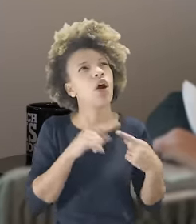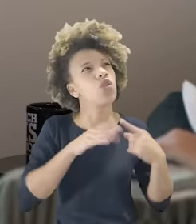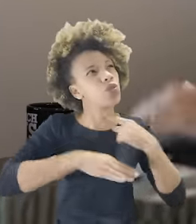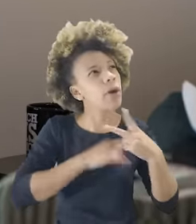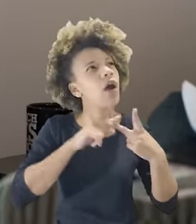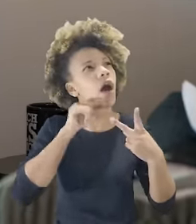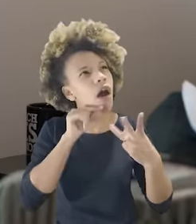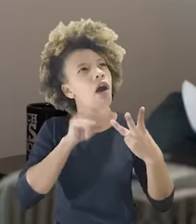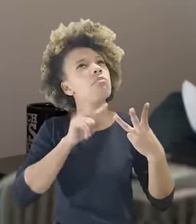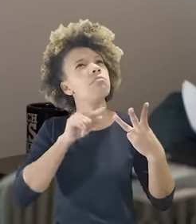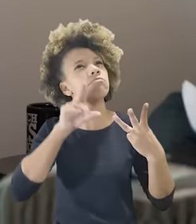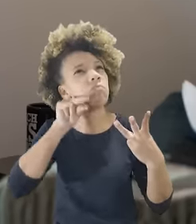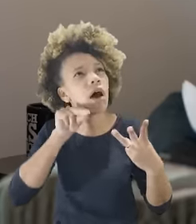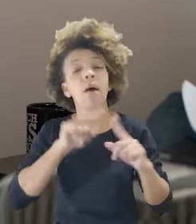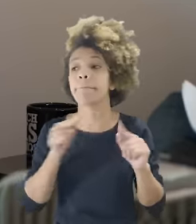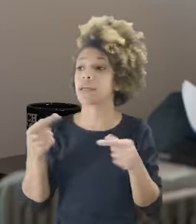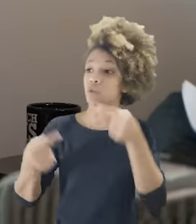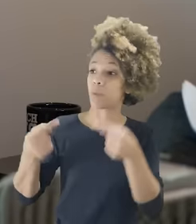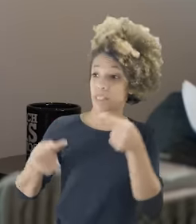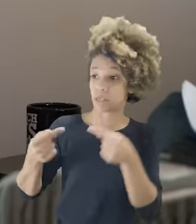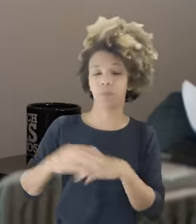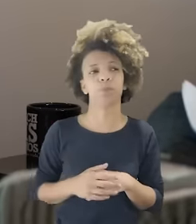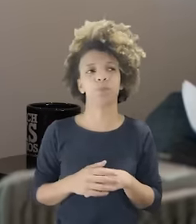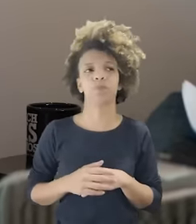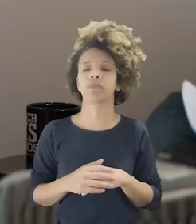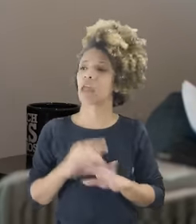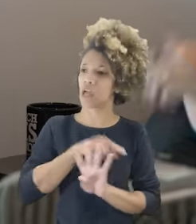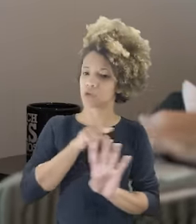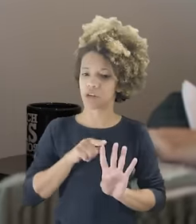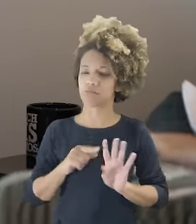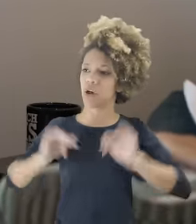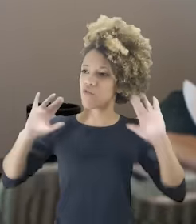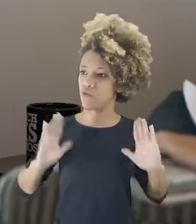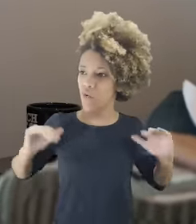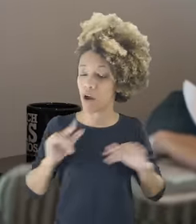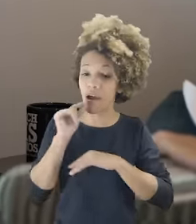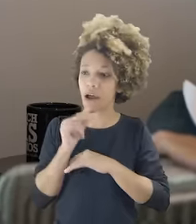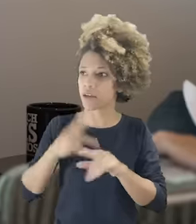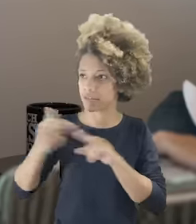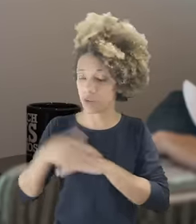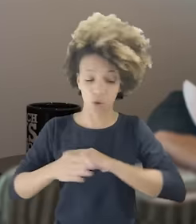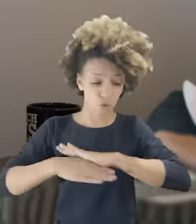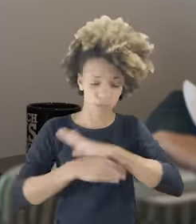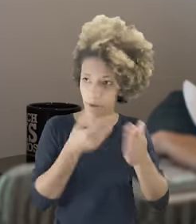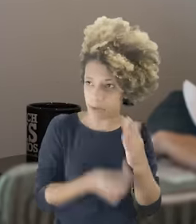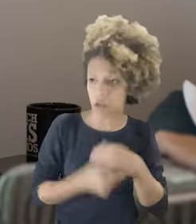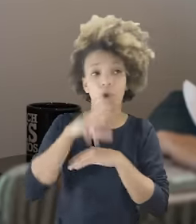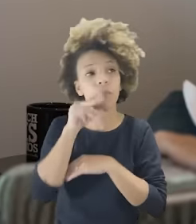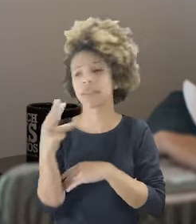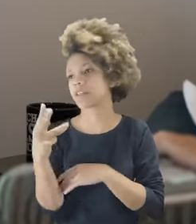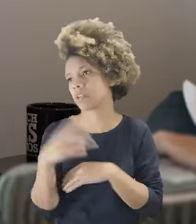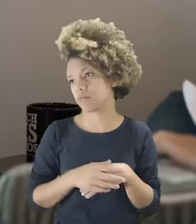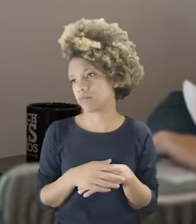águia pato eles decidiram fazer uma competição aí na competição de voo águia ganhou o tubarão perdeu o pato ficou